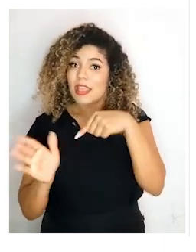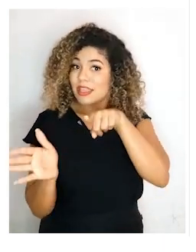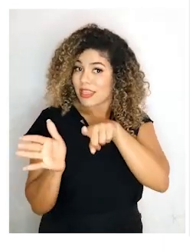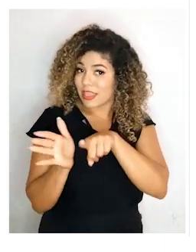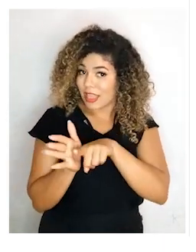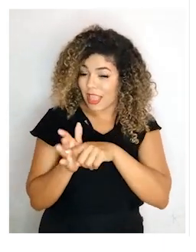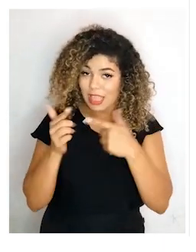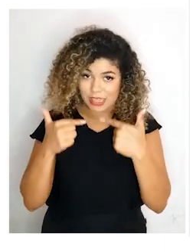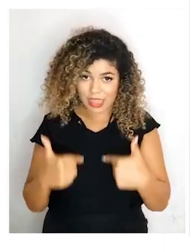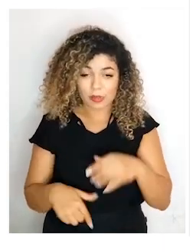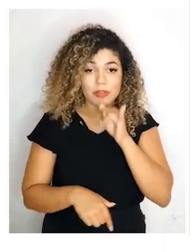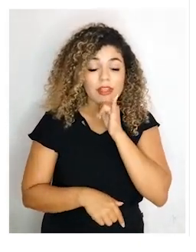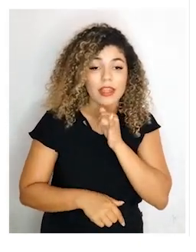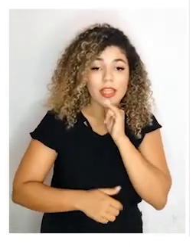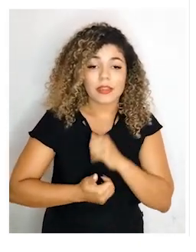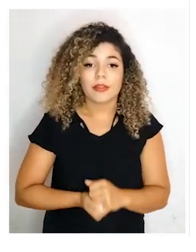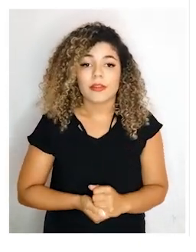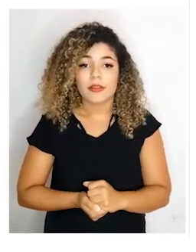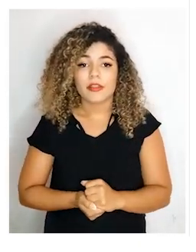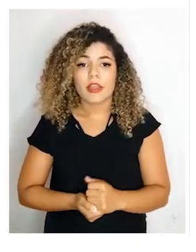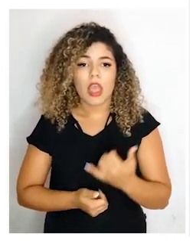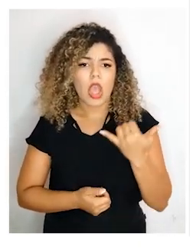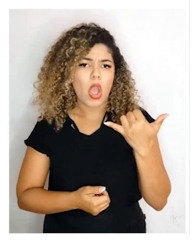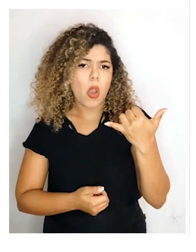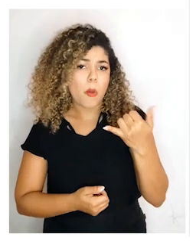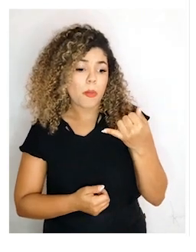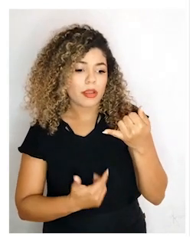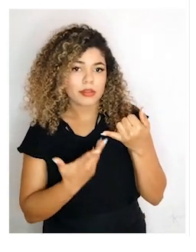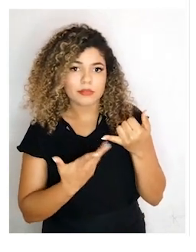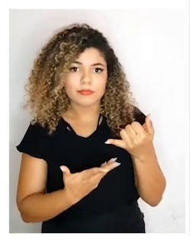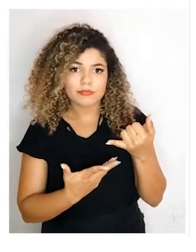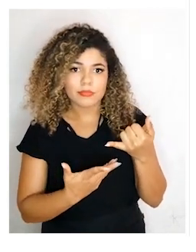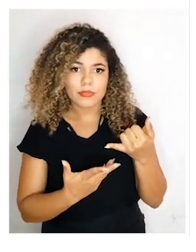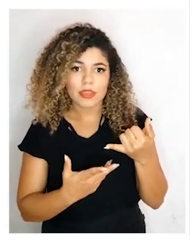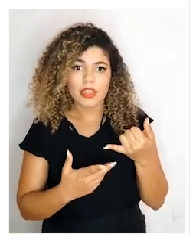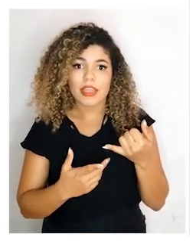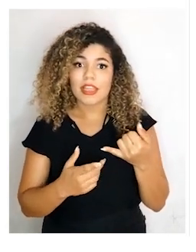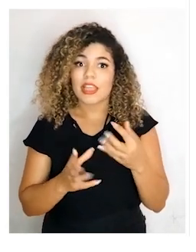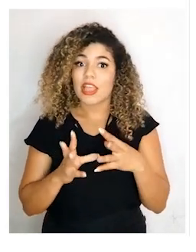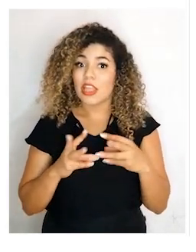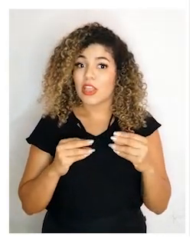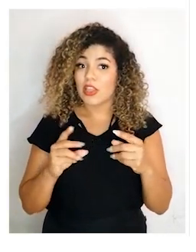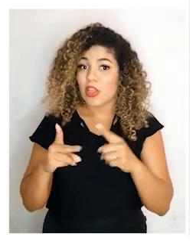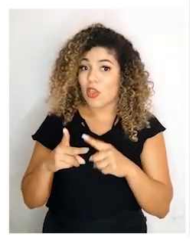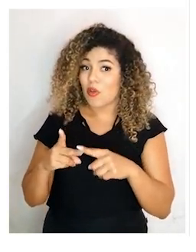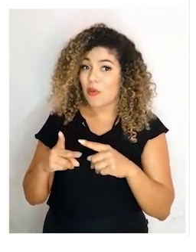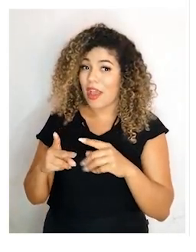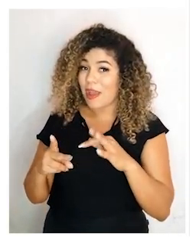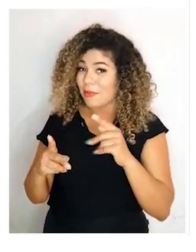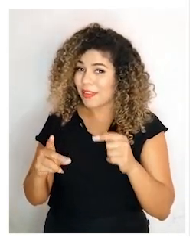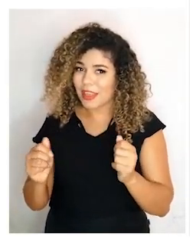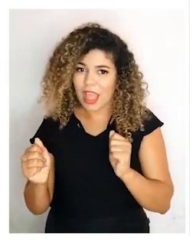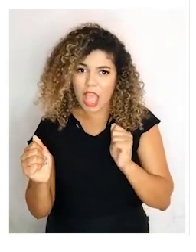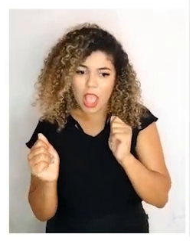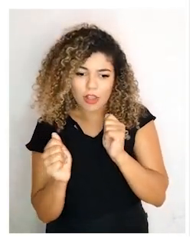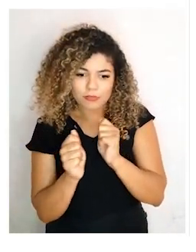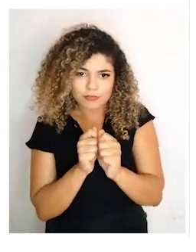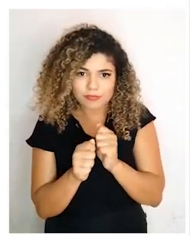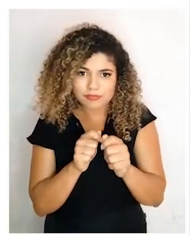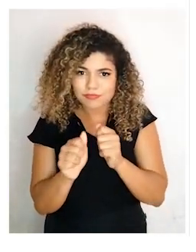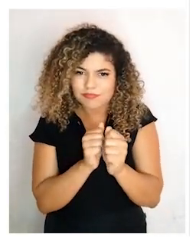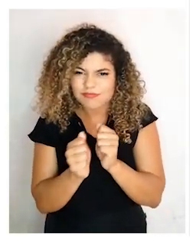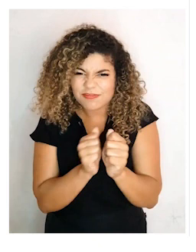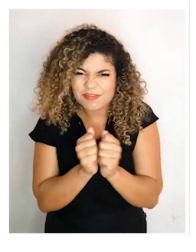como por exemplo, uma caneta de plástico e uma flanela ou lã. Quando esfregamos esses dois